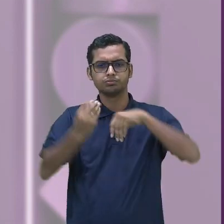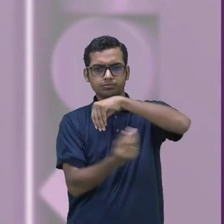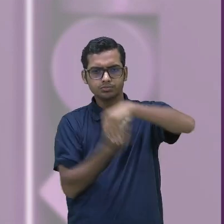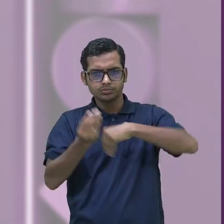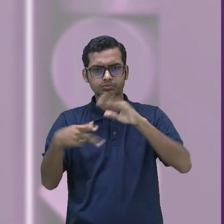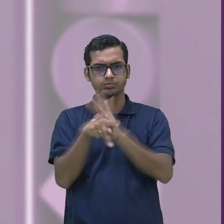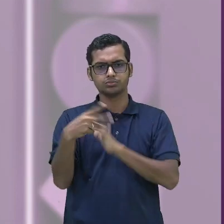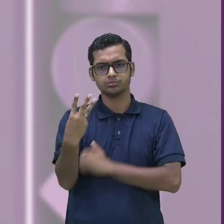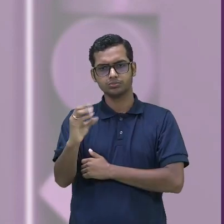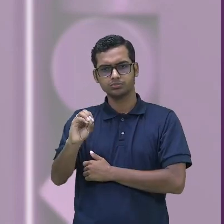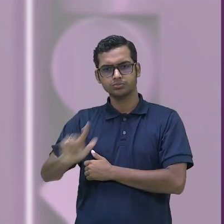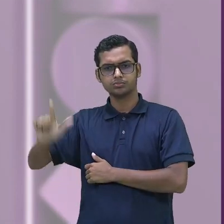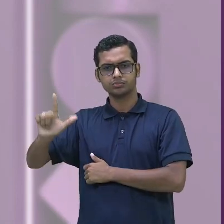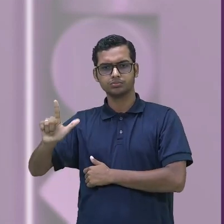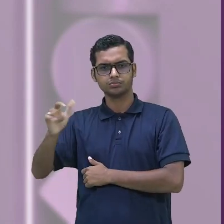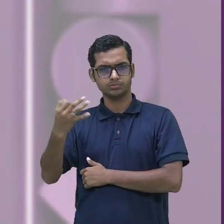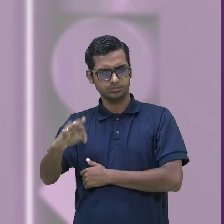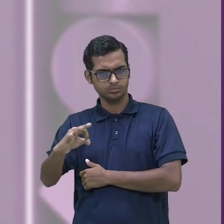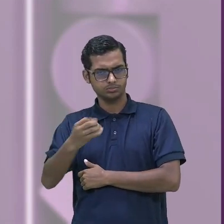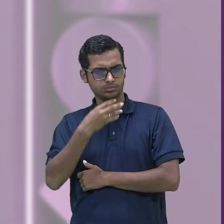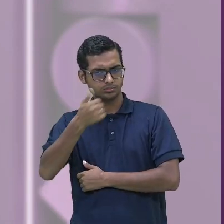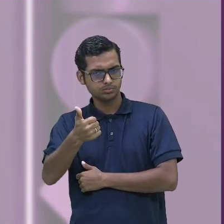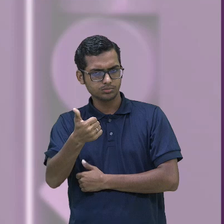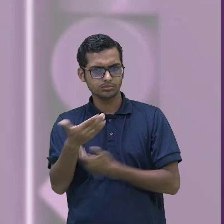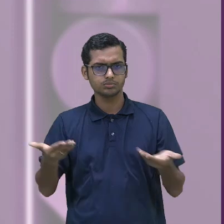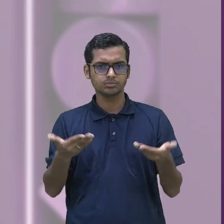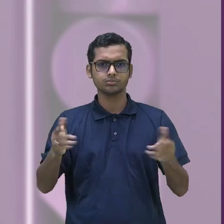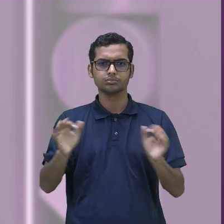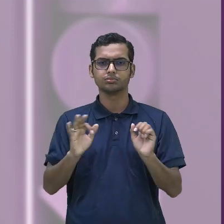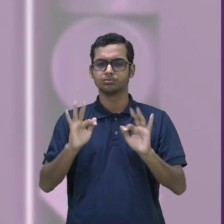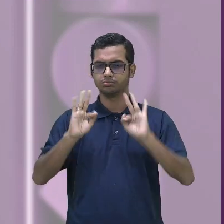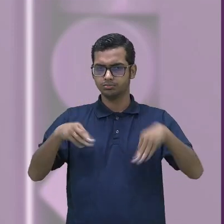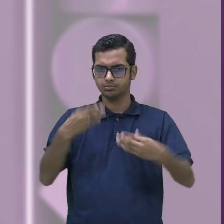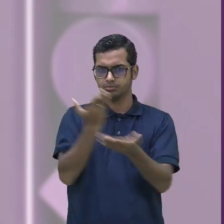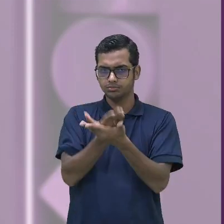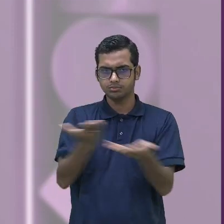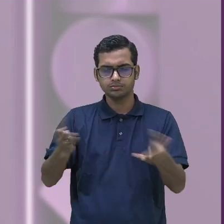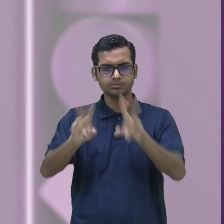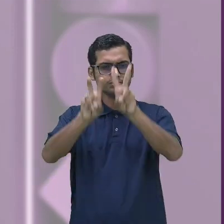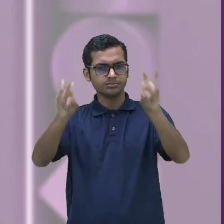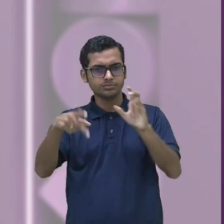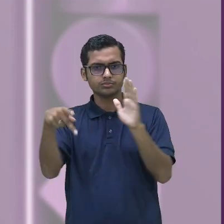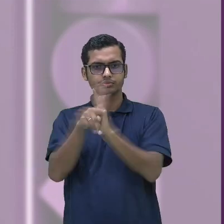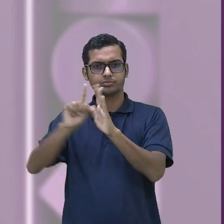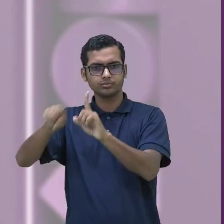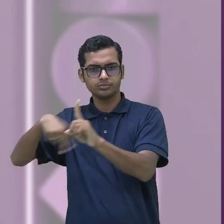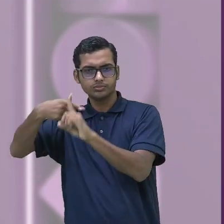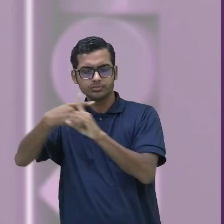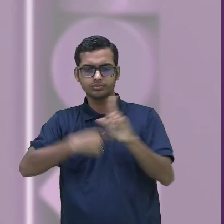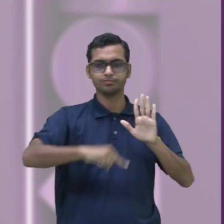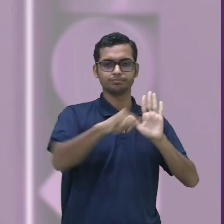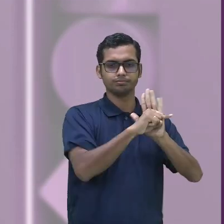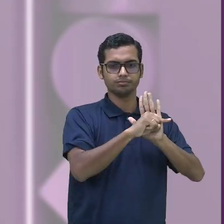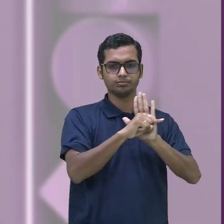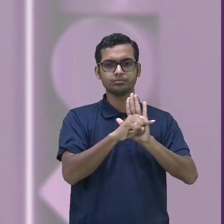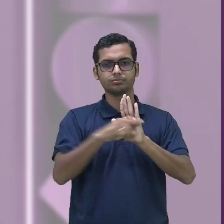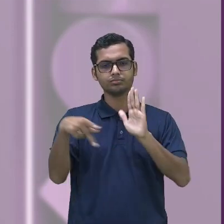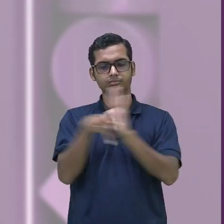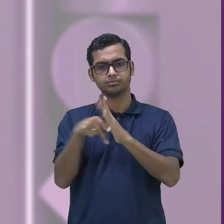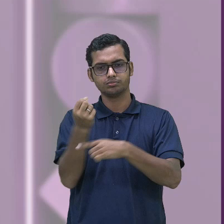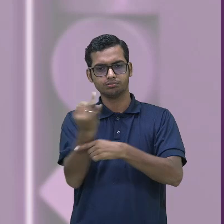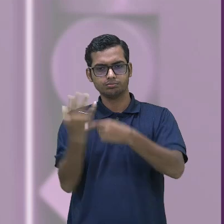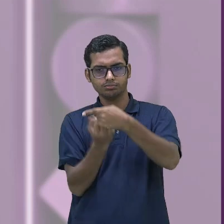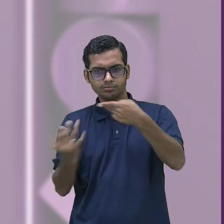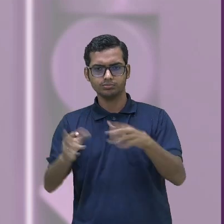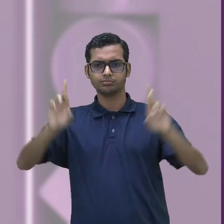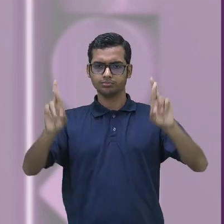de 30 litros. Tudo bem? Então, essa foi a nossa aula sobre adição e subtração de